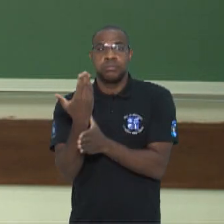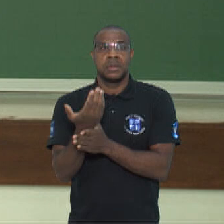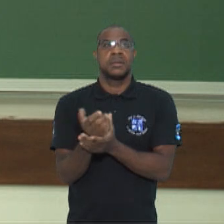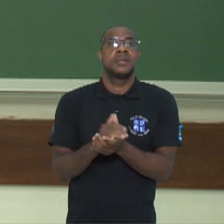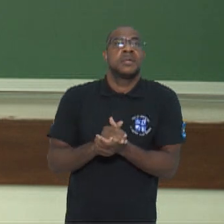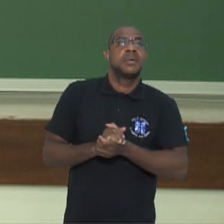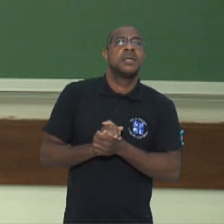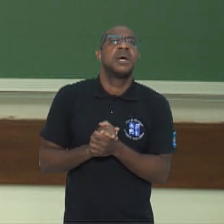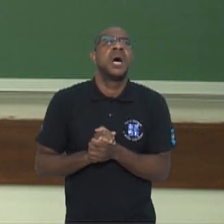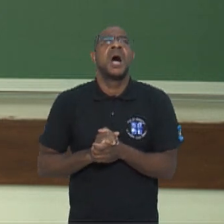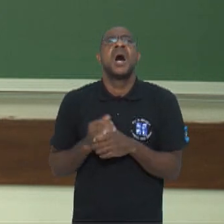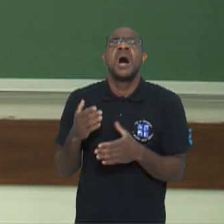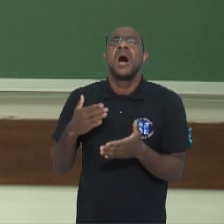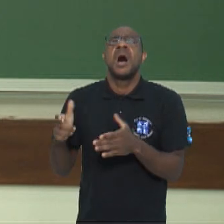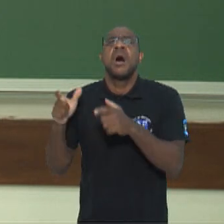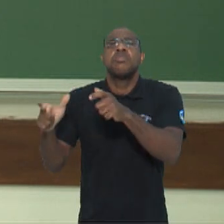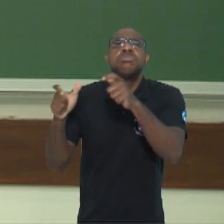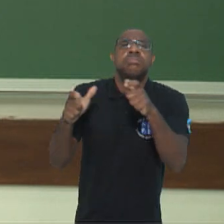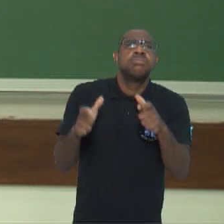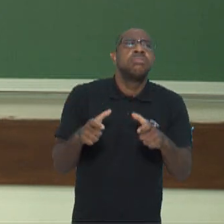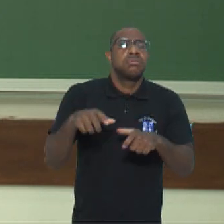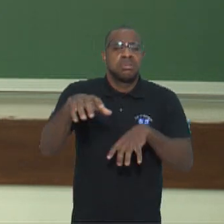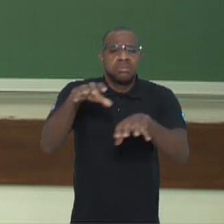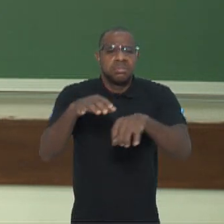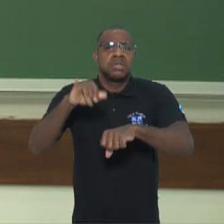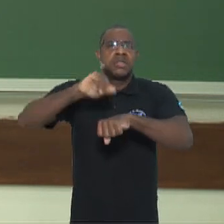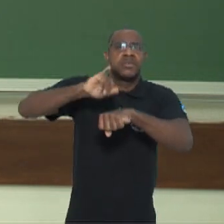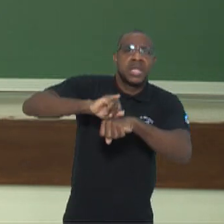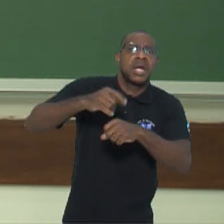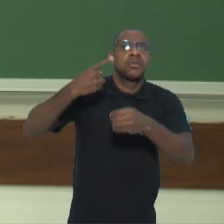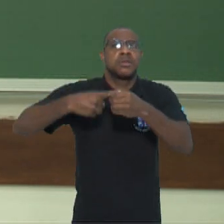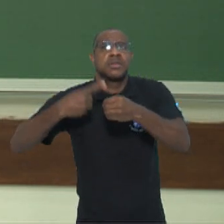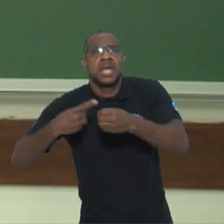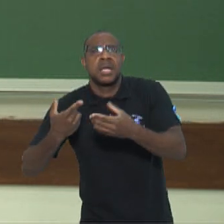de cidades, estados que o